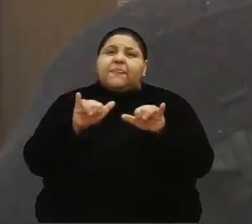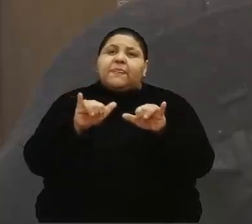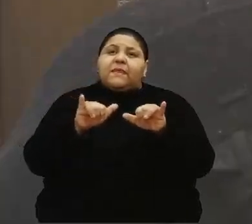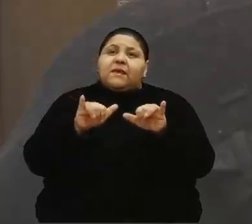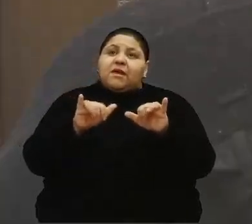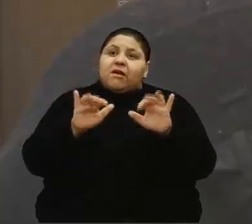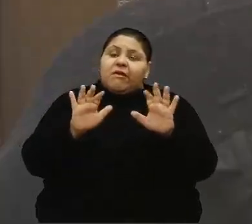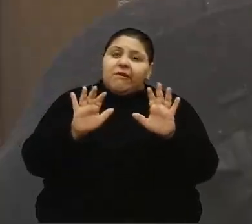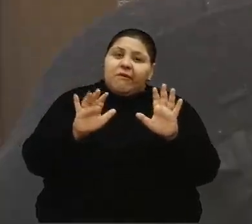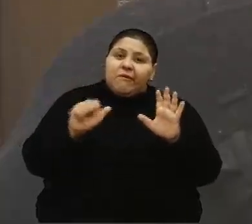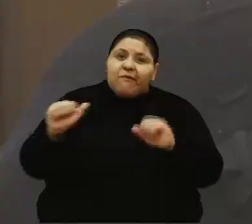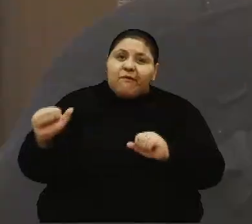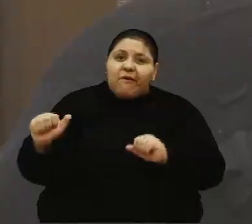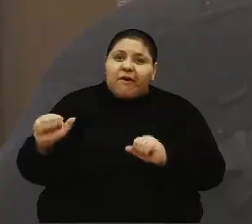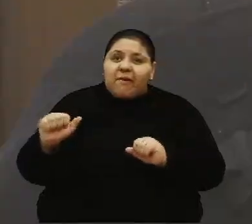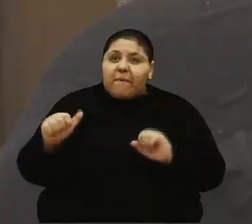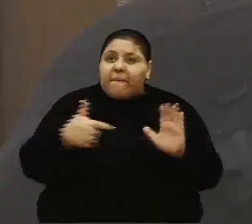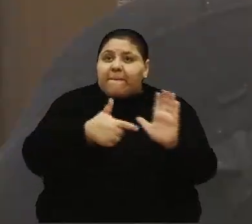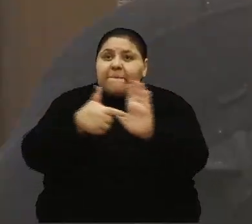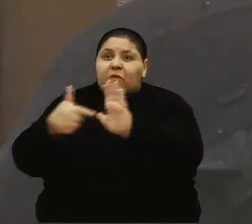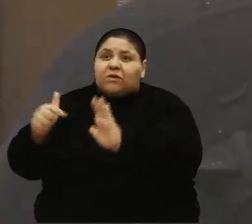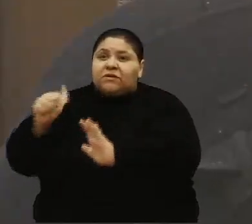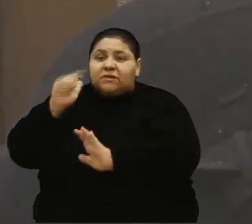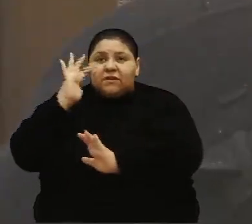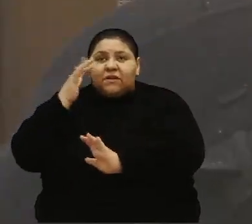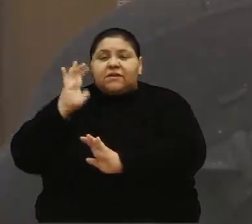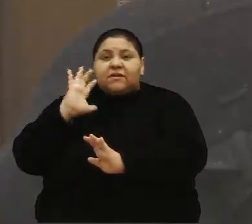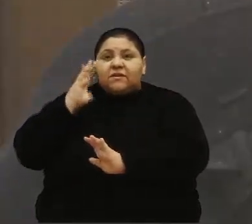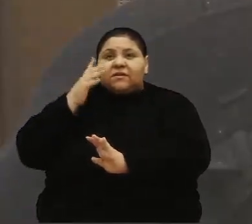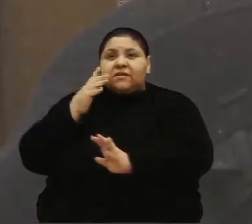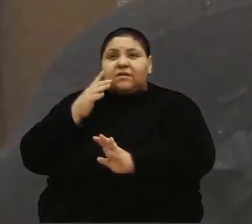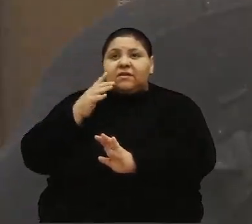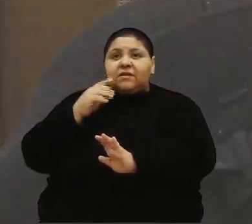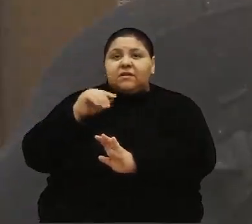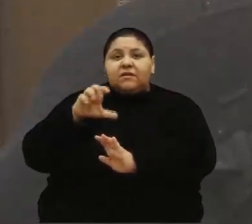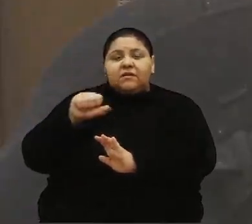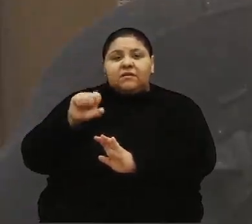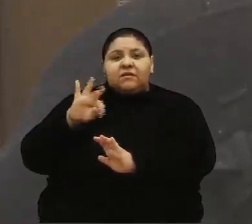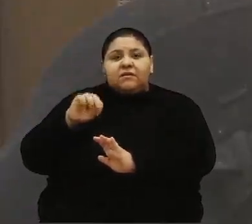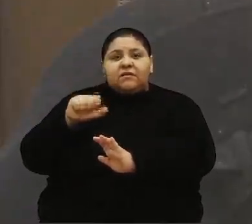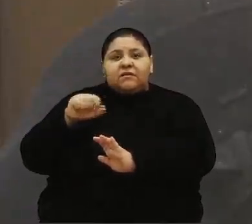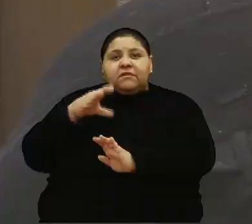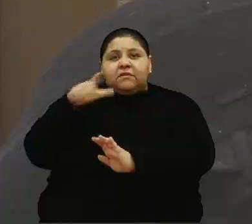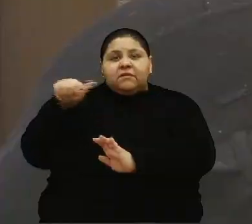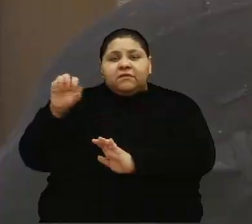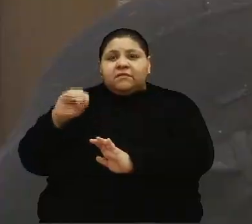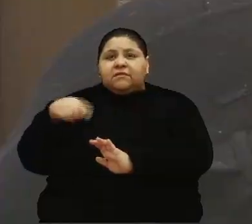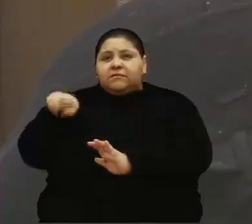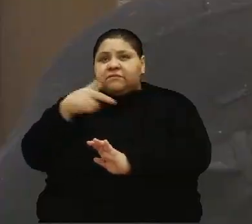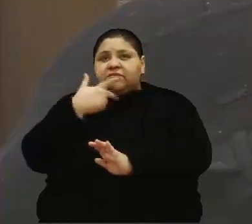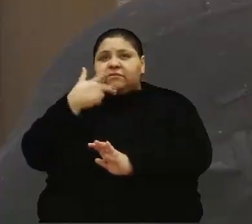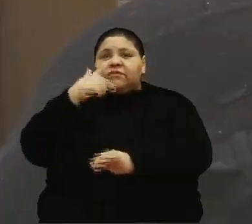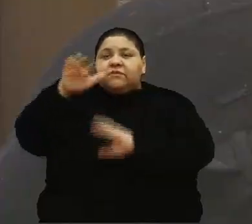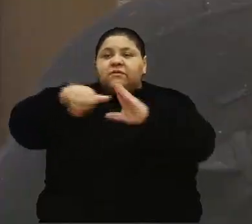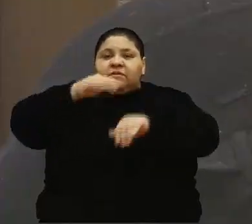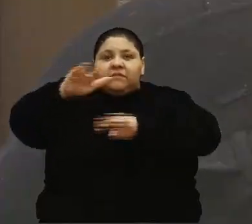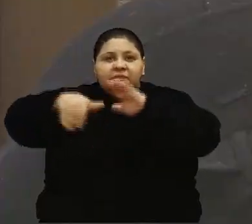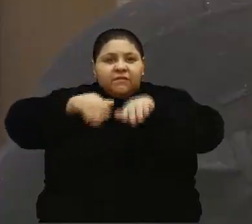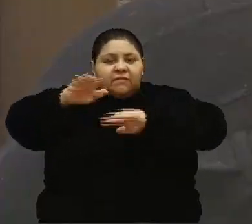mais situações que acontecem. Aconteceu lá no município de Estação e a gente vem falando do chamamento dos